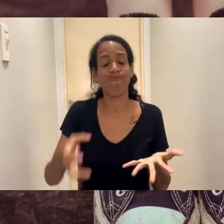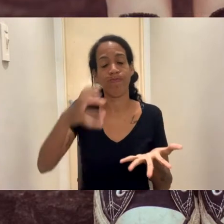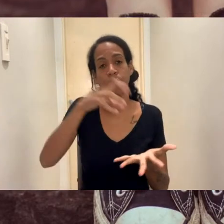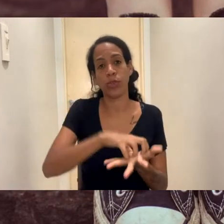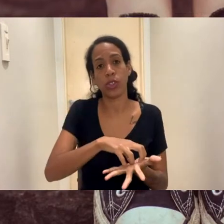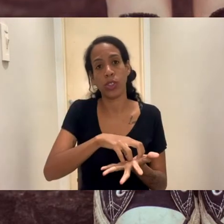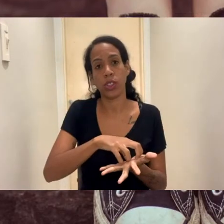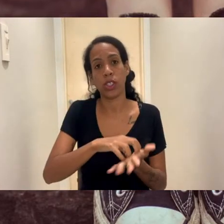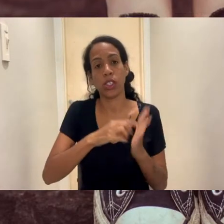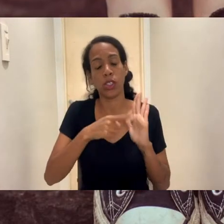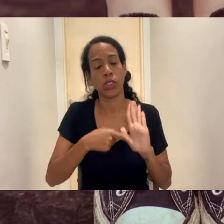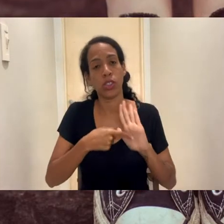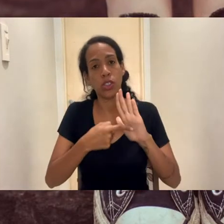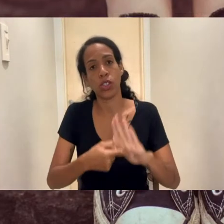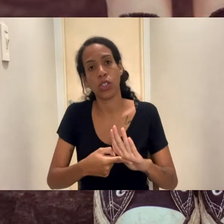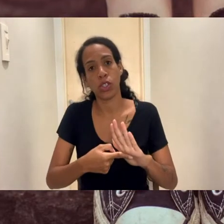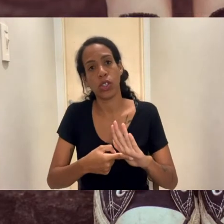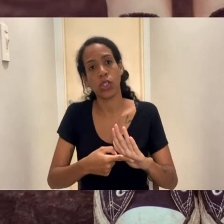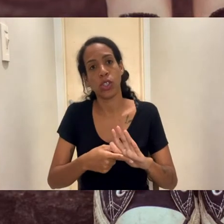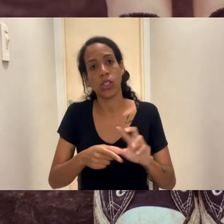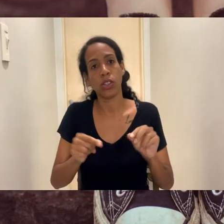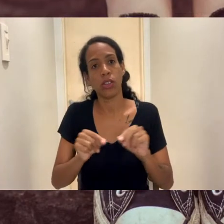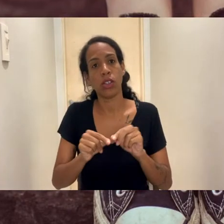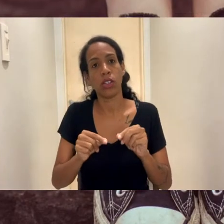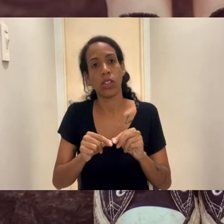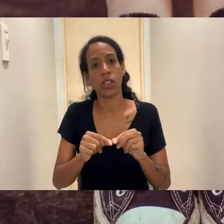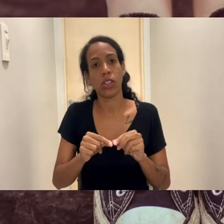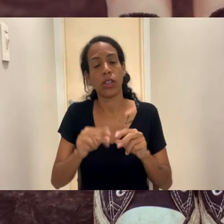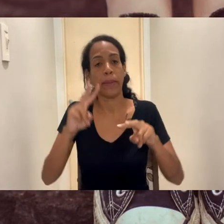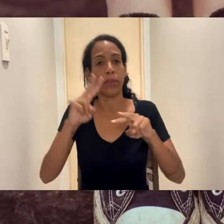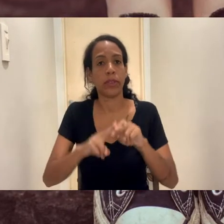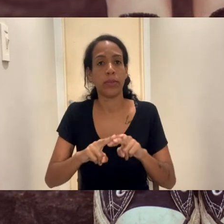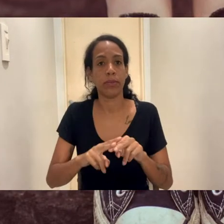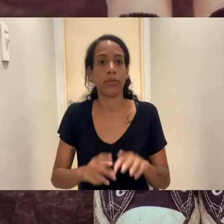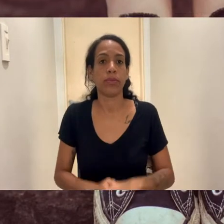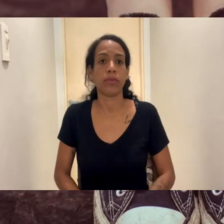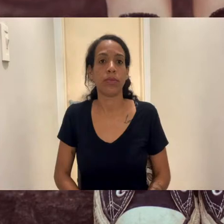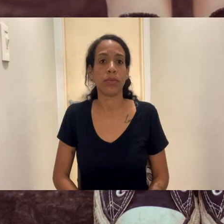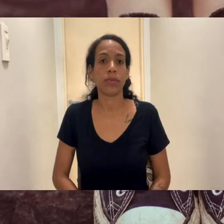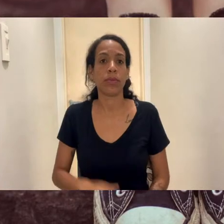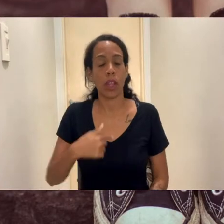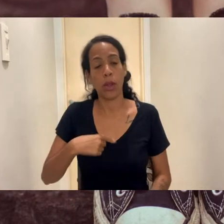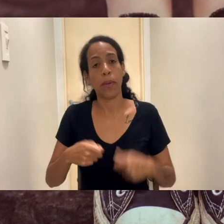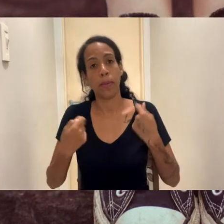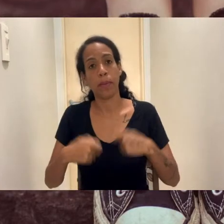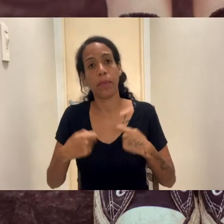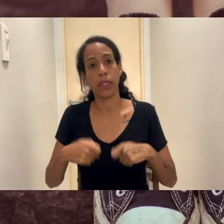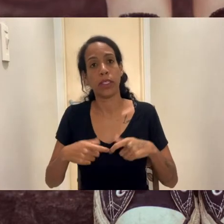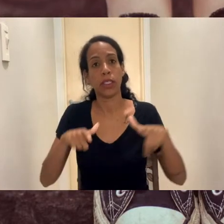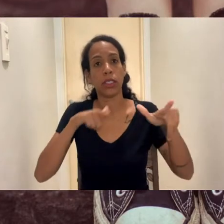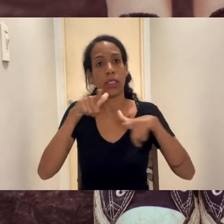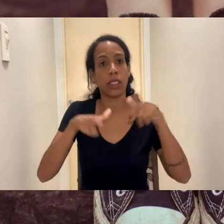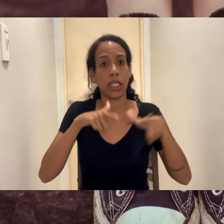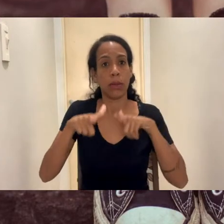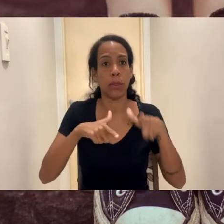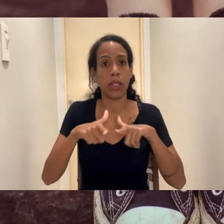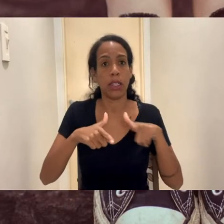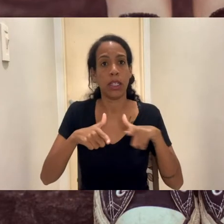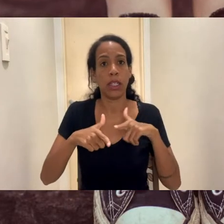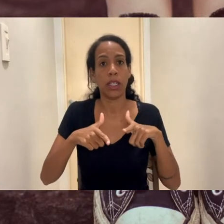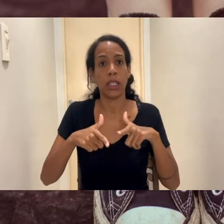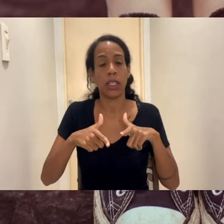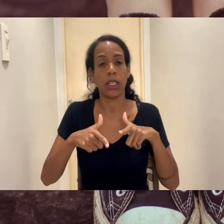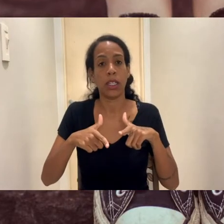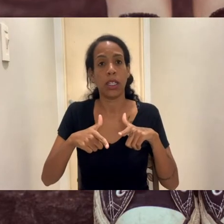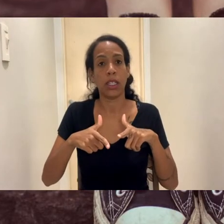do acompanhamento de um projeto de atendimento socioeducativo, né? Quando eu preciso trabalhar em